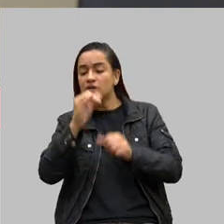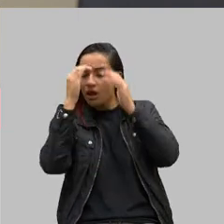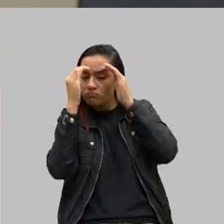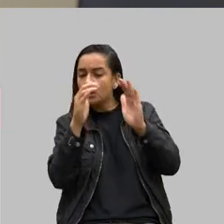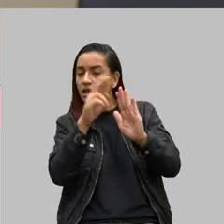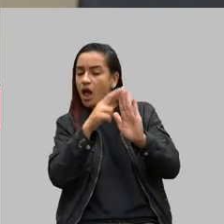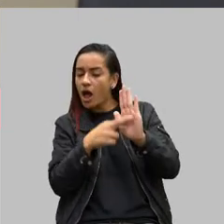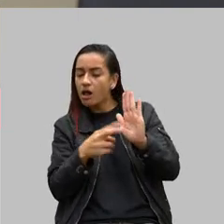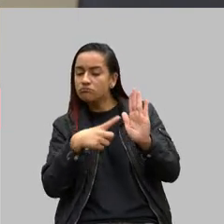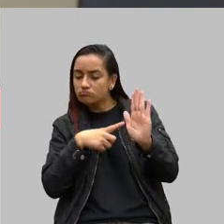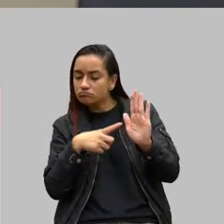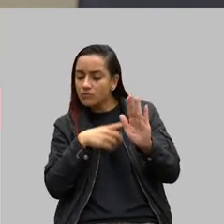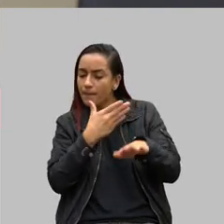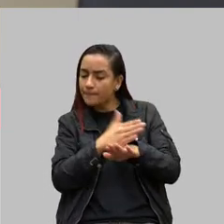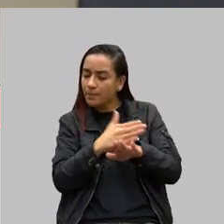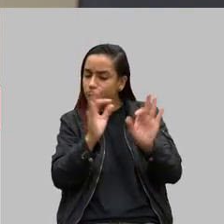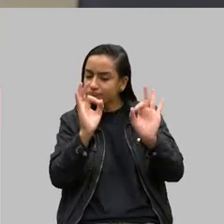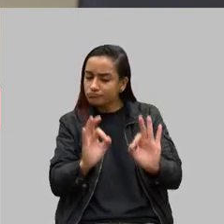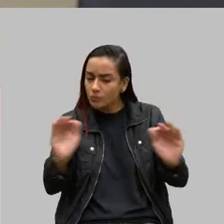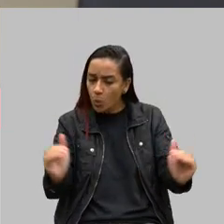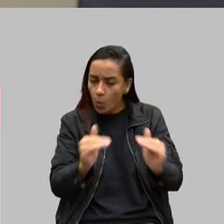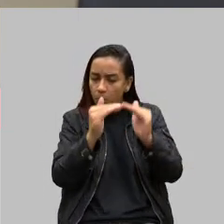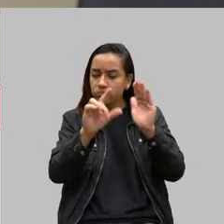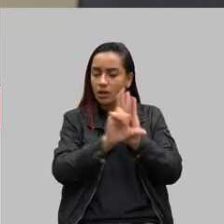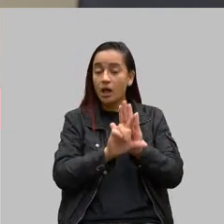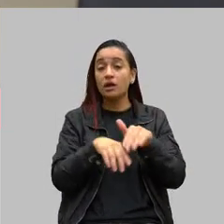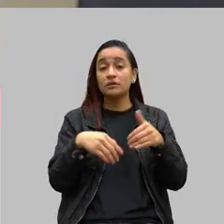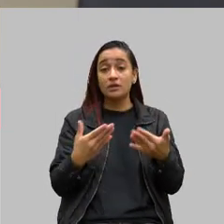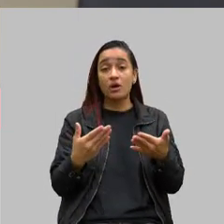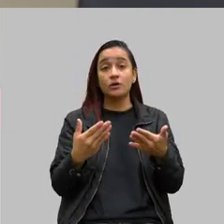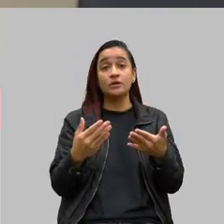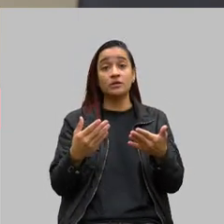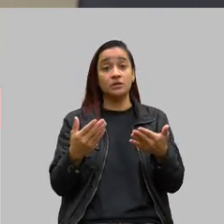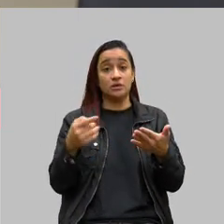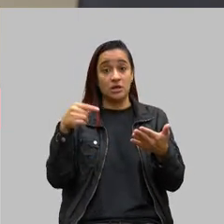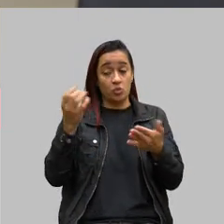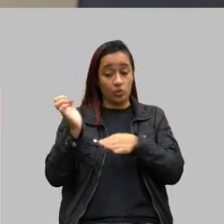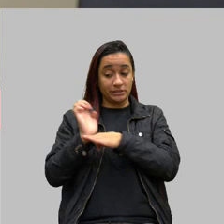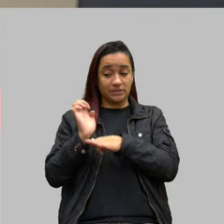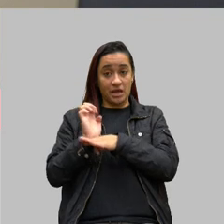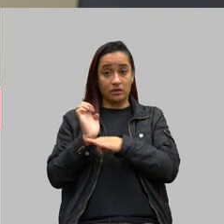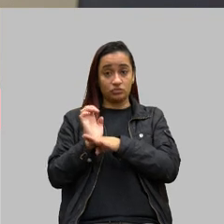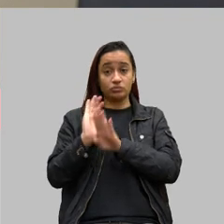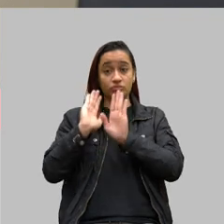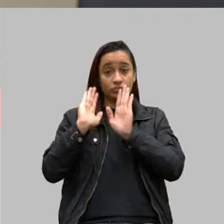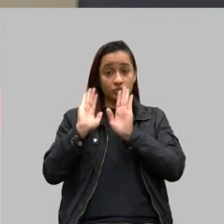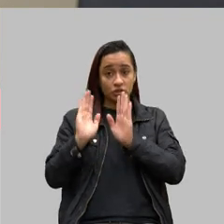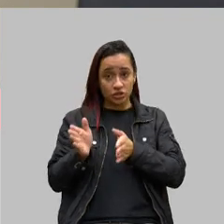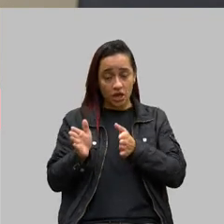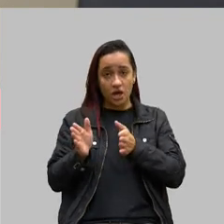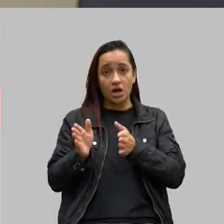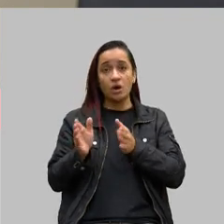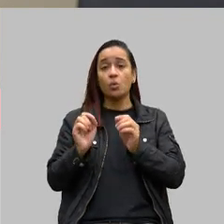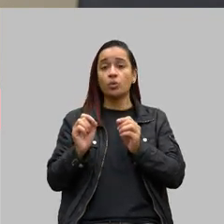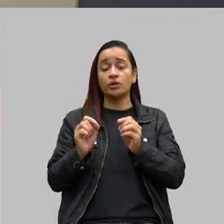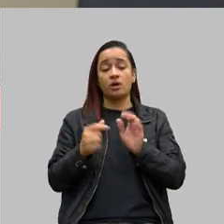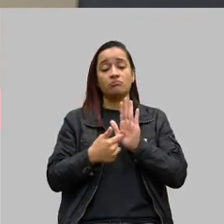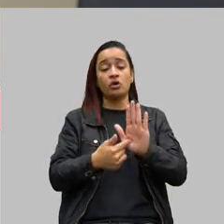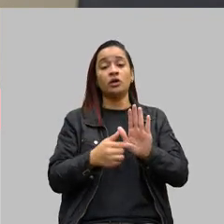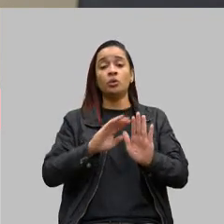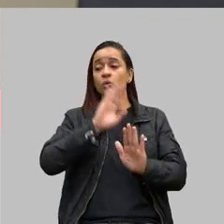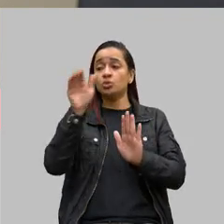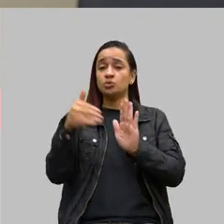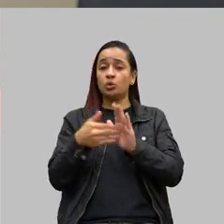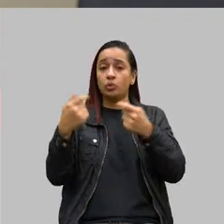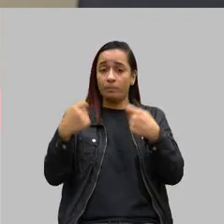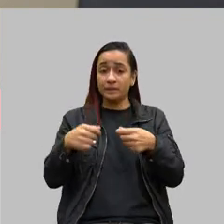e foi até o que eu disse lá para pra população é que a partir do momento que o Estado então né atestar né que tudo que tinha que ser feito para iniciar o